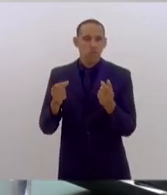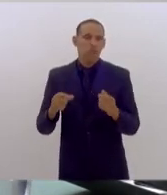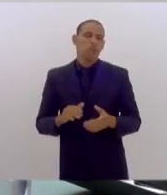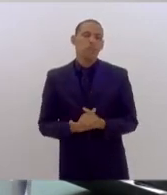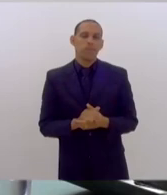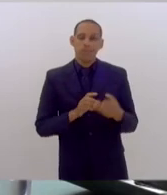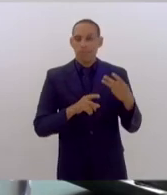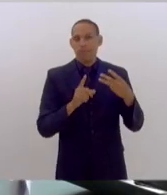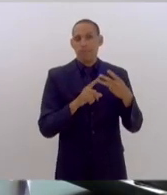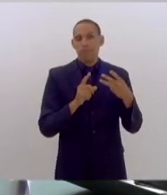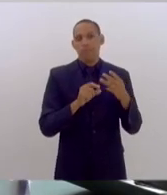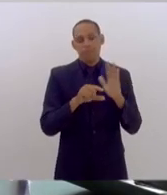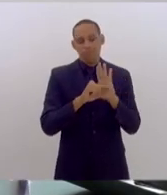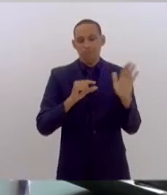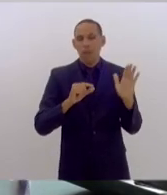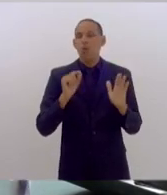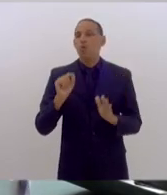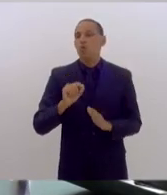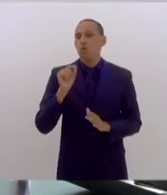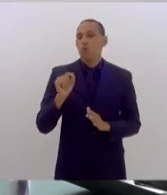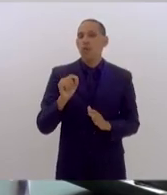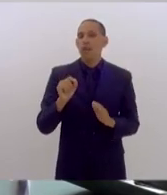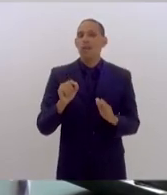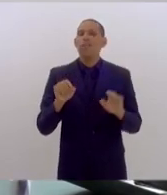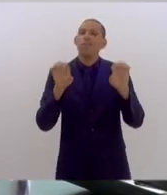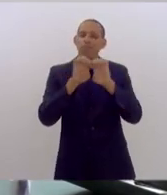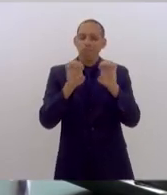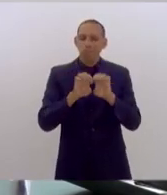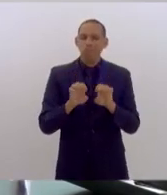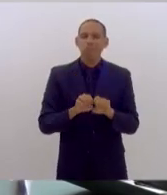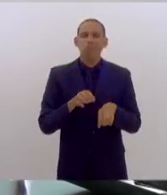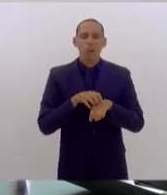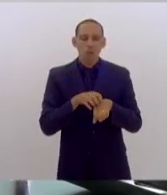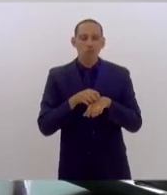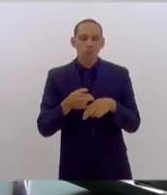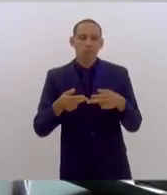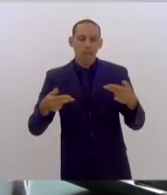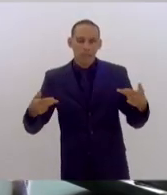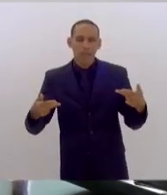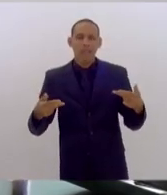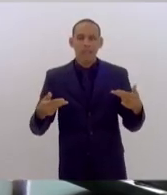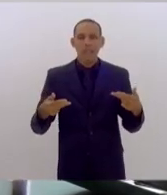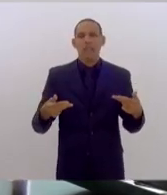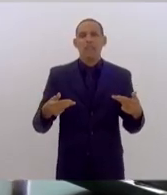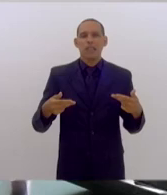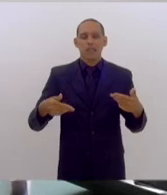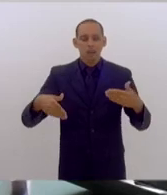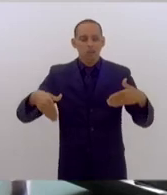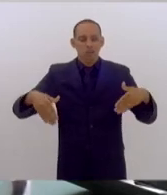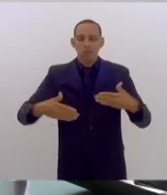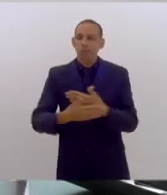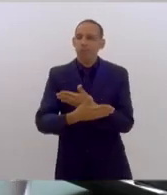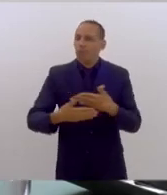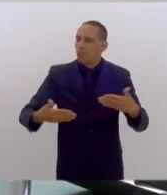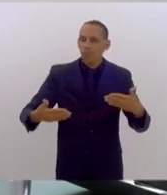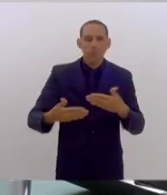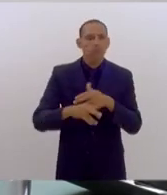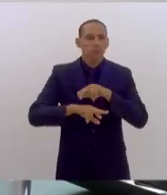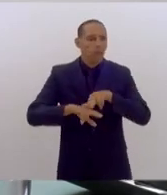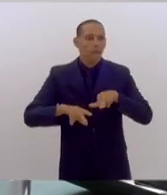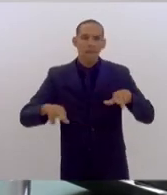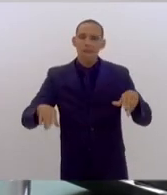depois nós temos uma sessão que fala do problema da infraestrutura de transporte rodoviário as vias permanentes as estações as composições